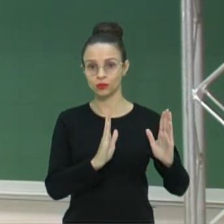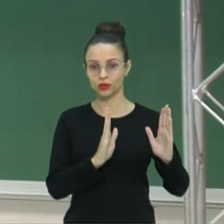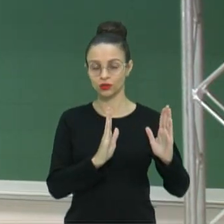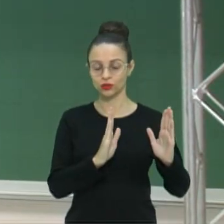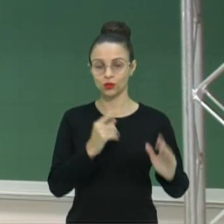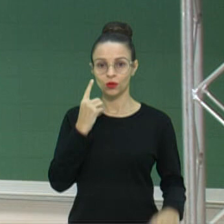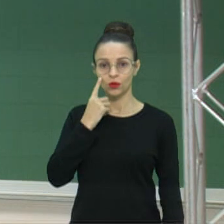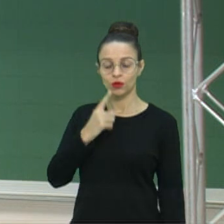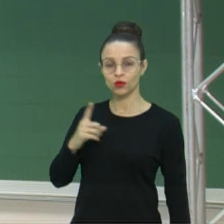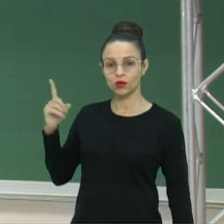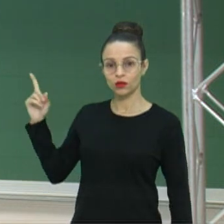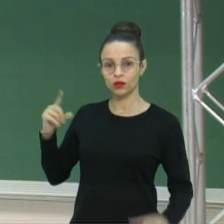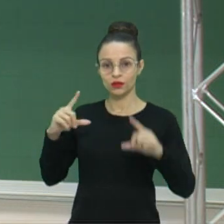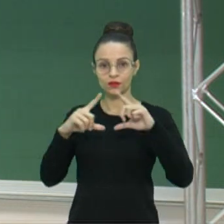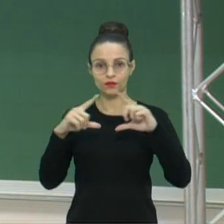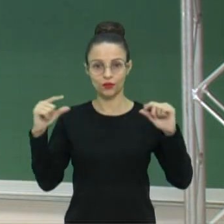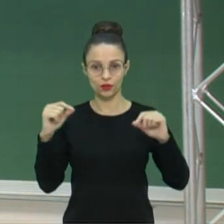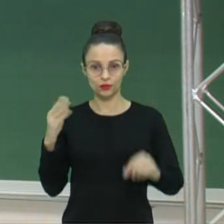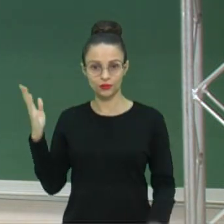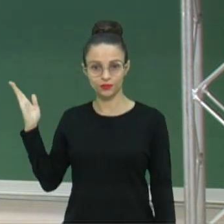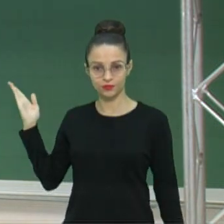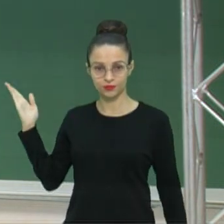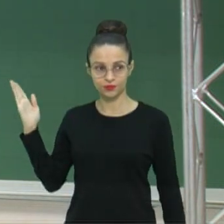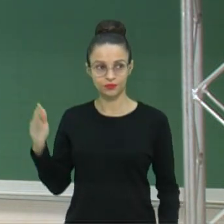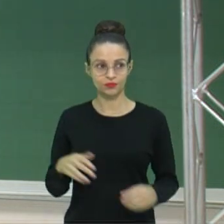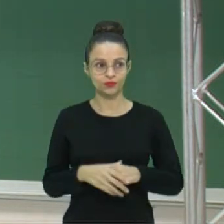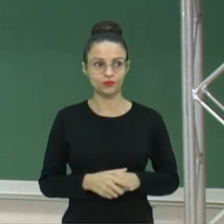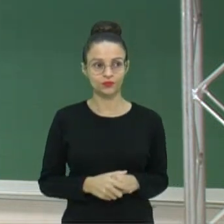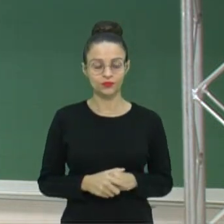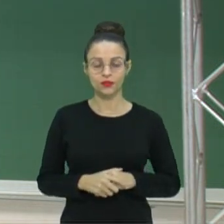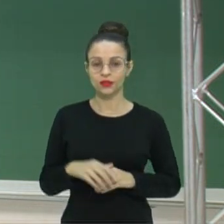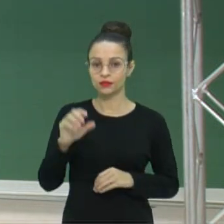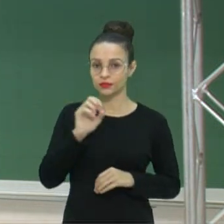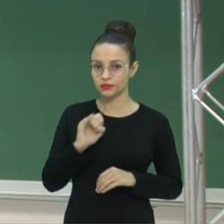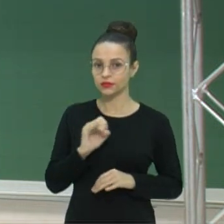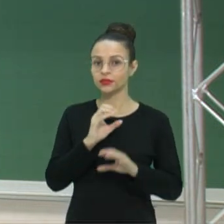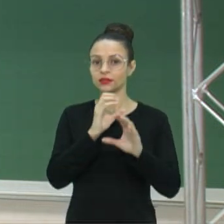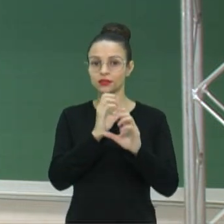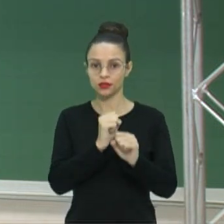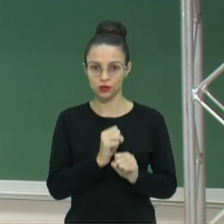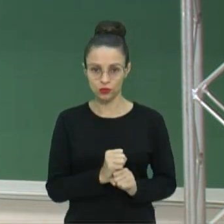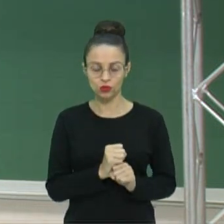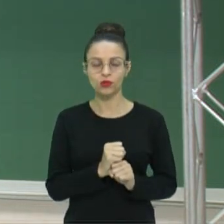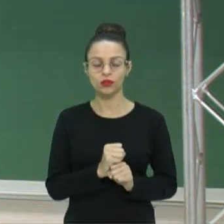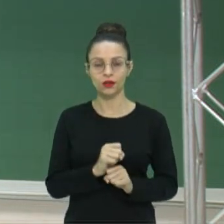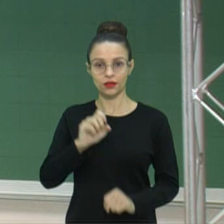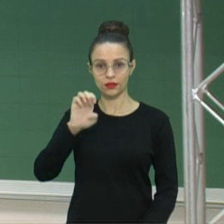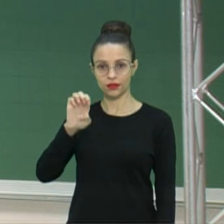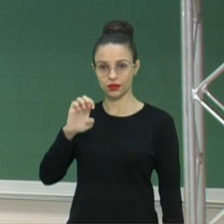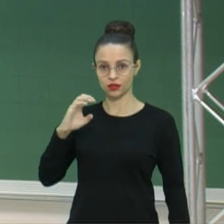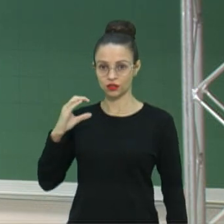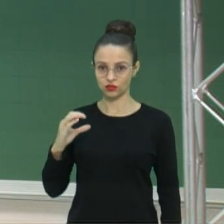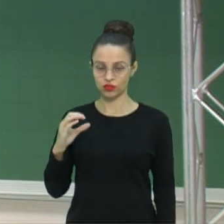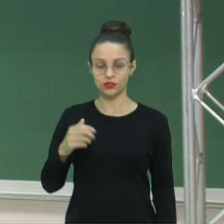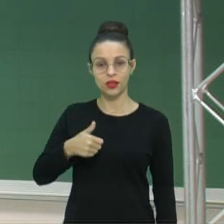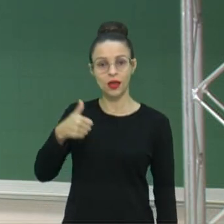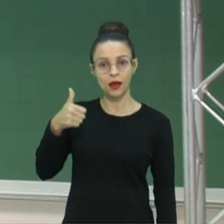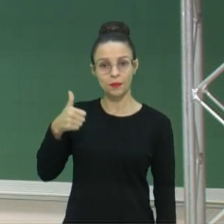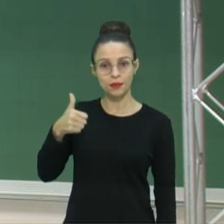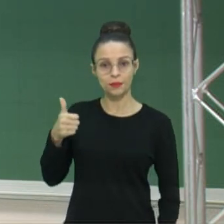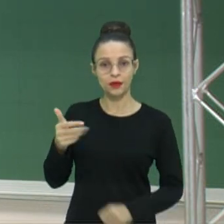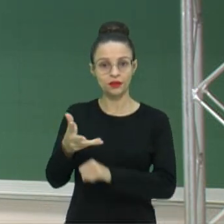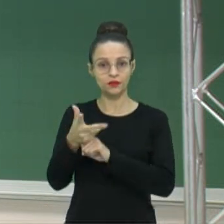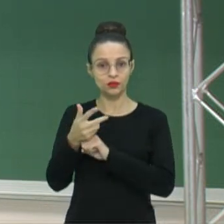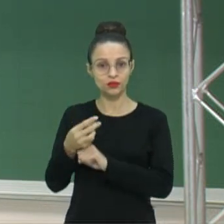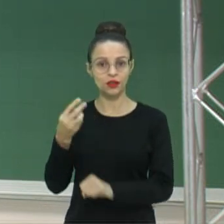m v ao quadrado dividido por 2. Se eu calcular a energia cinética no primeira com a primeira velocidade, que é